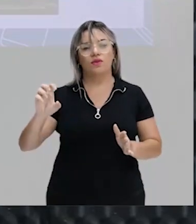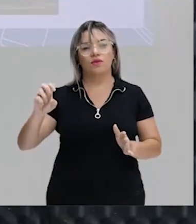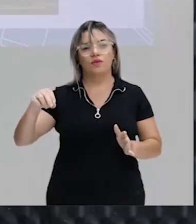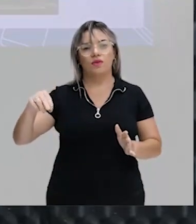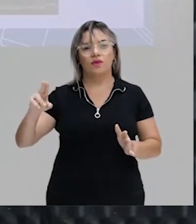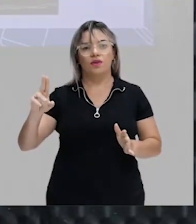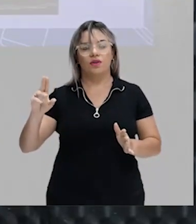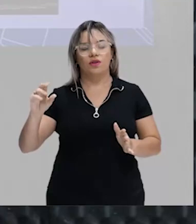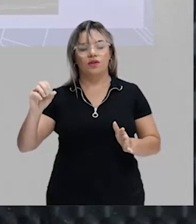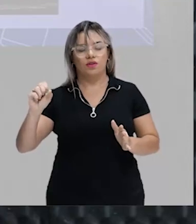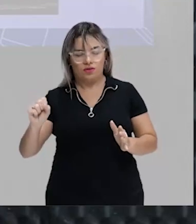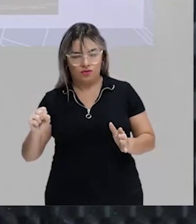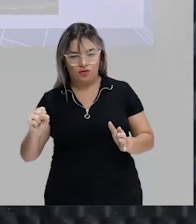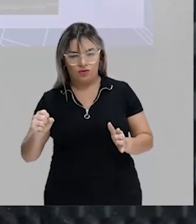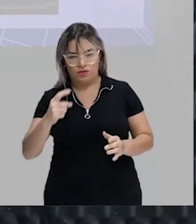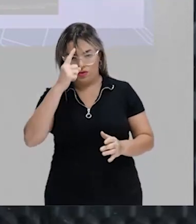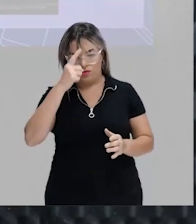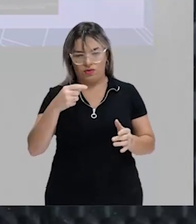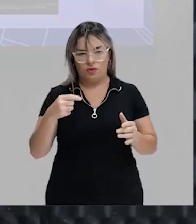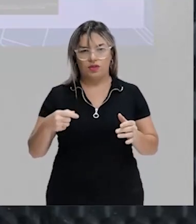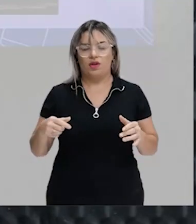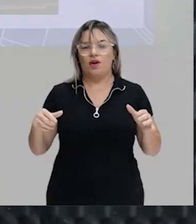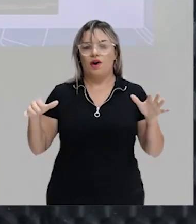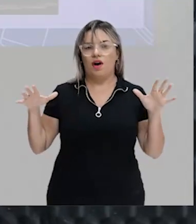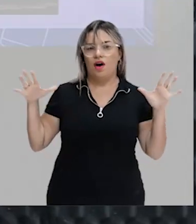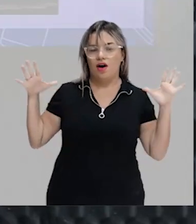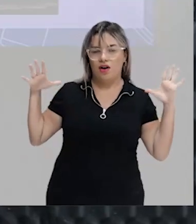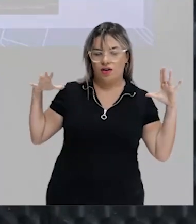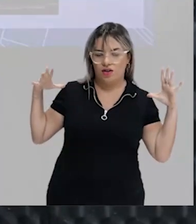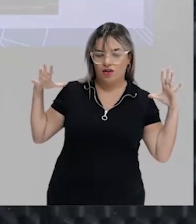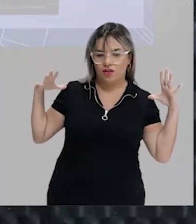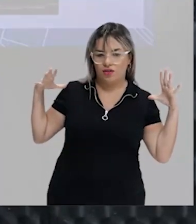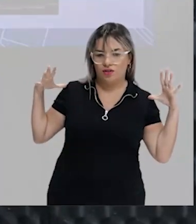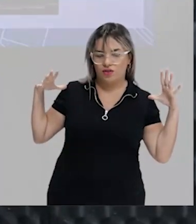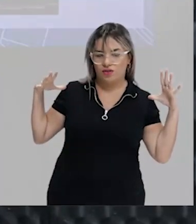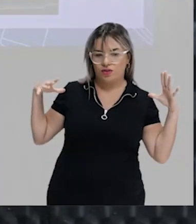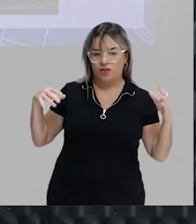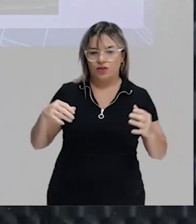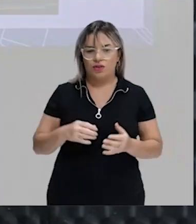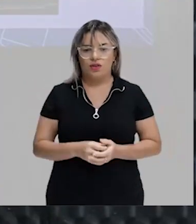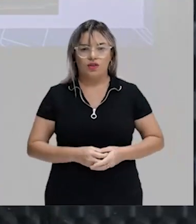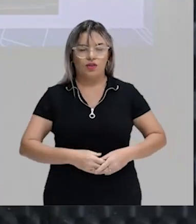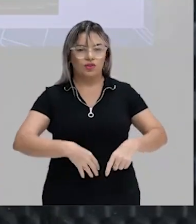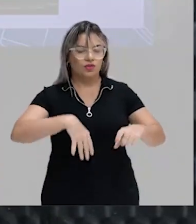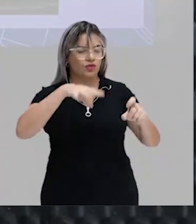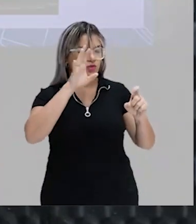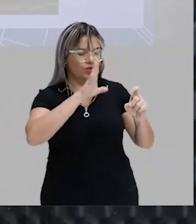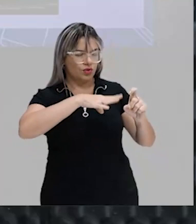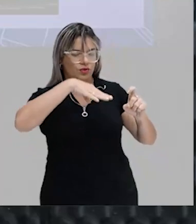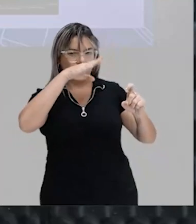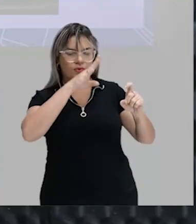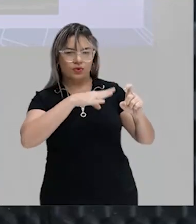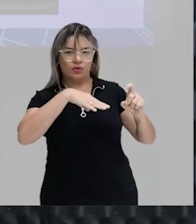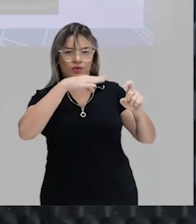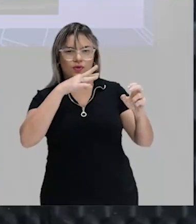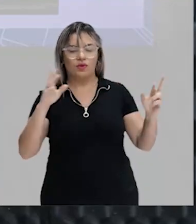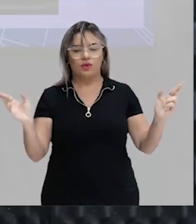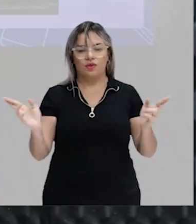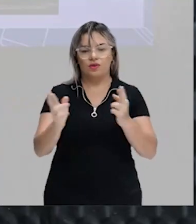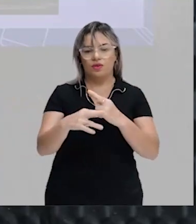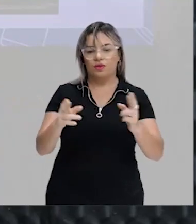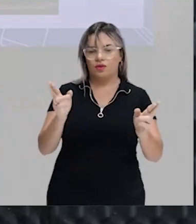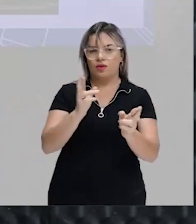figuras mitológicas, angelicais, né? A gente vê assim tudo ligado para o divino, tudo ligado para